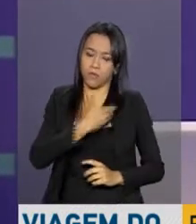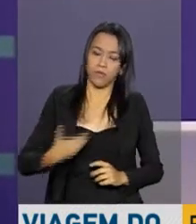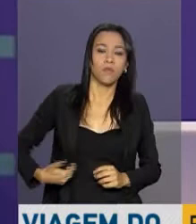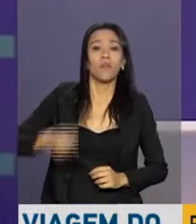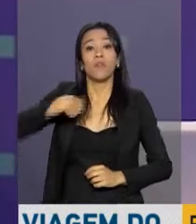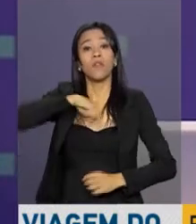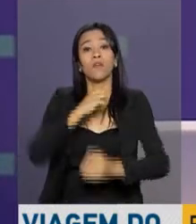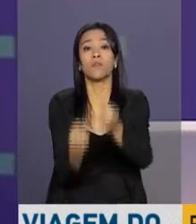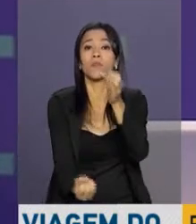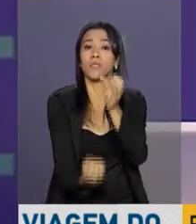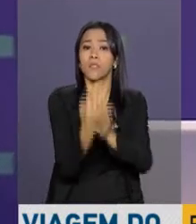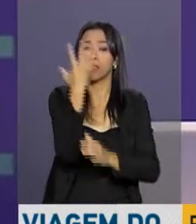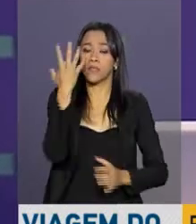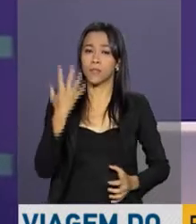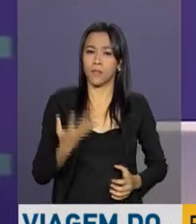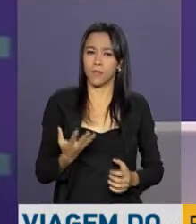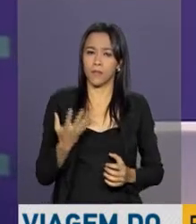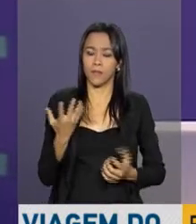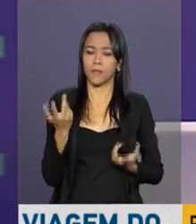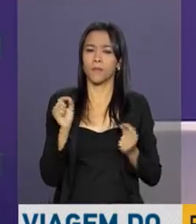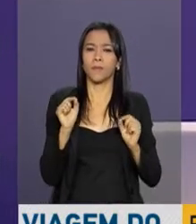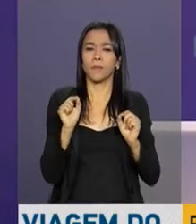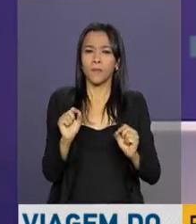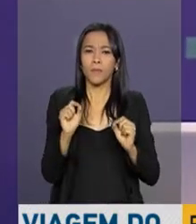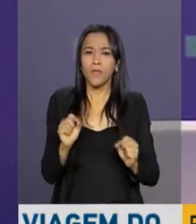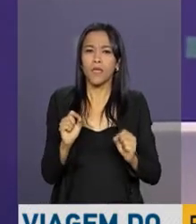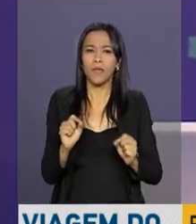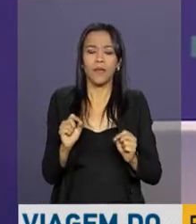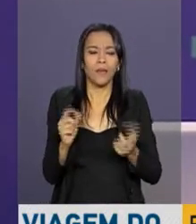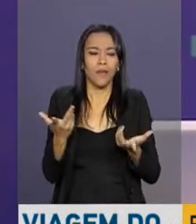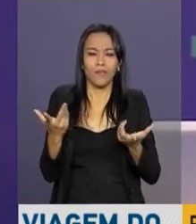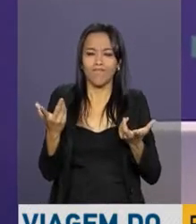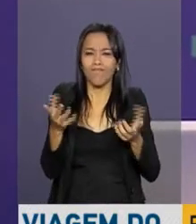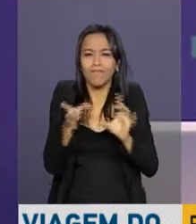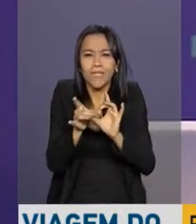Estamos criando condições mais favoráveis aos investimentos.